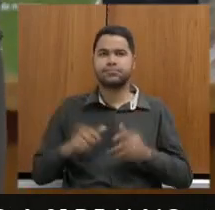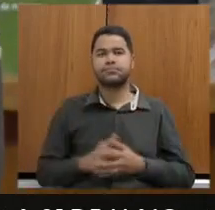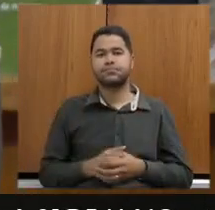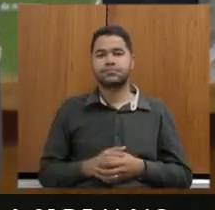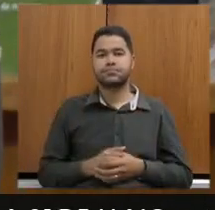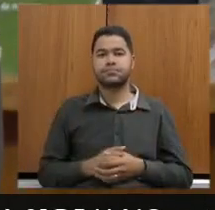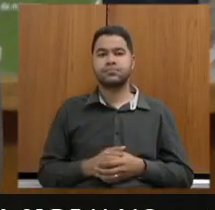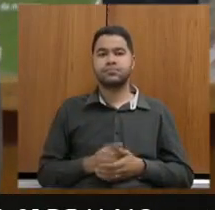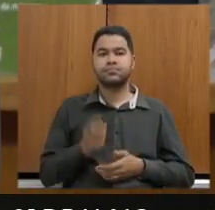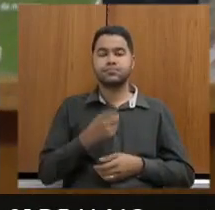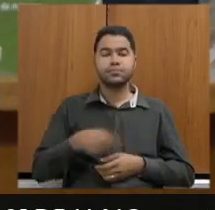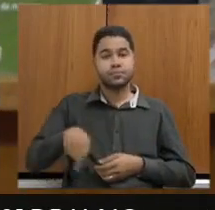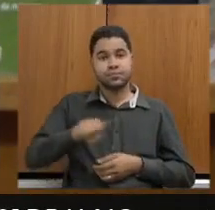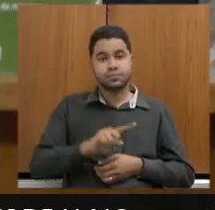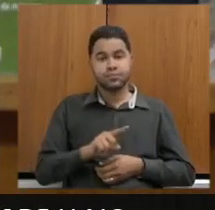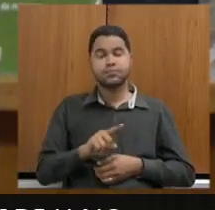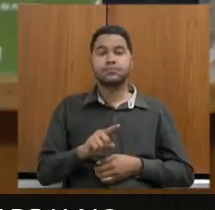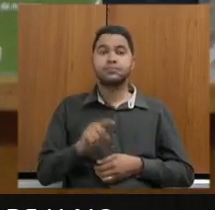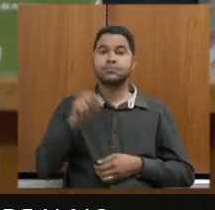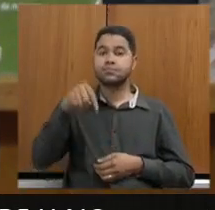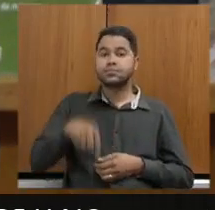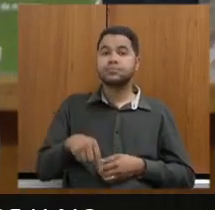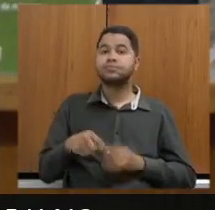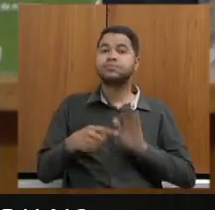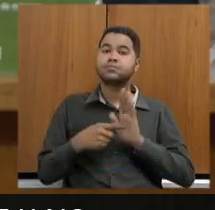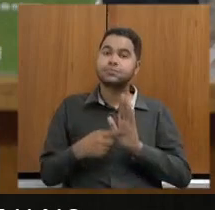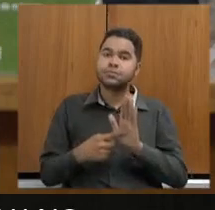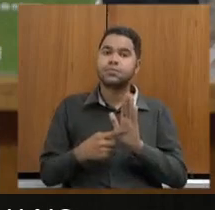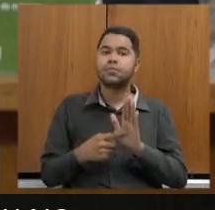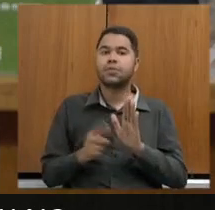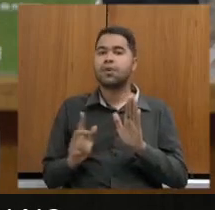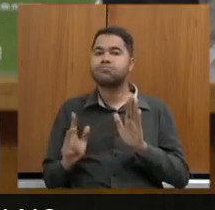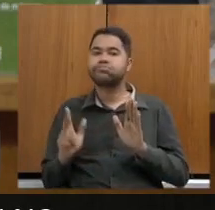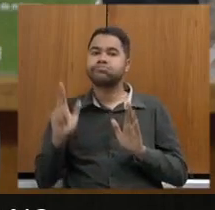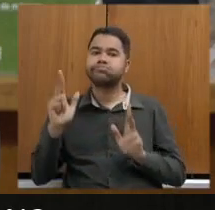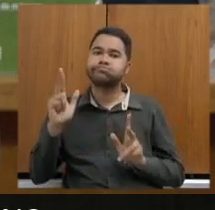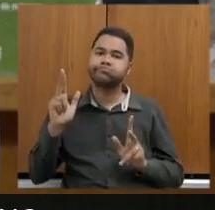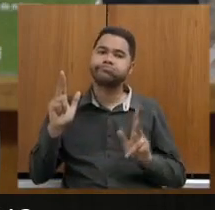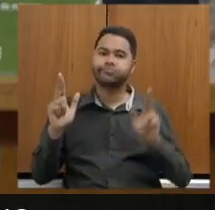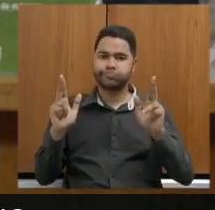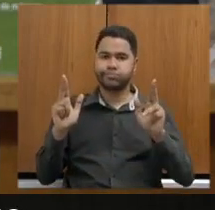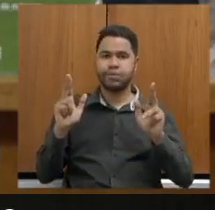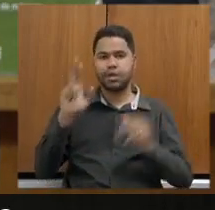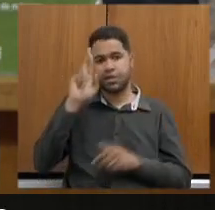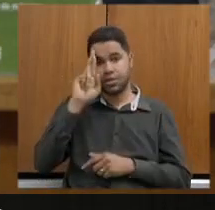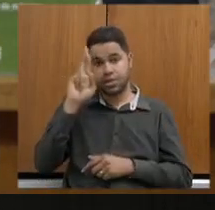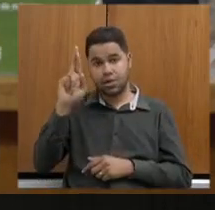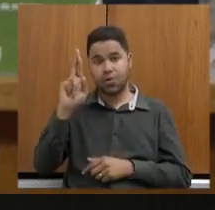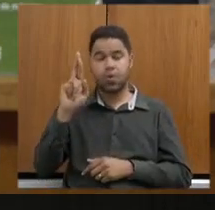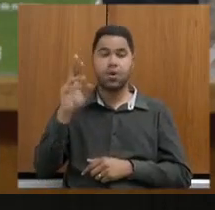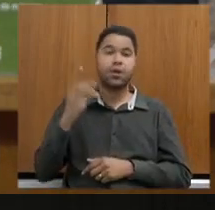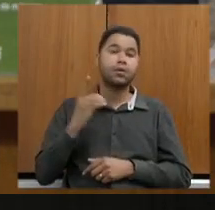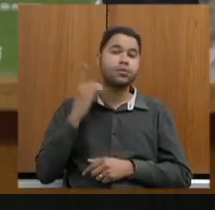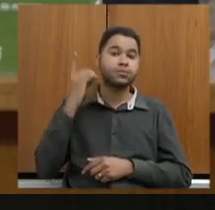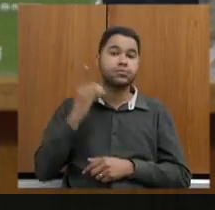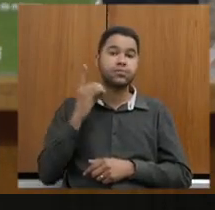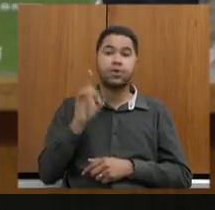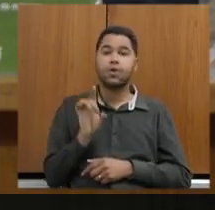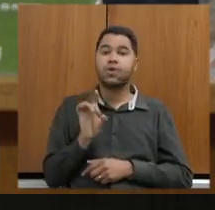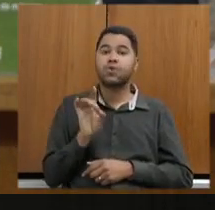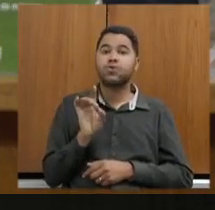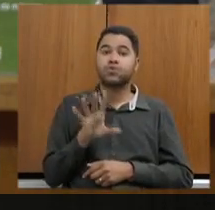então nós tivemos aí e aqui a gente tá fazendo um recorte senhora deputada senhores deputados